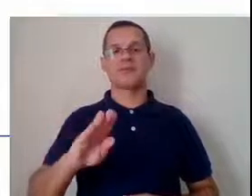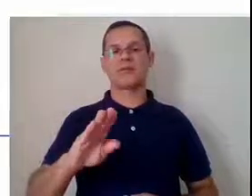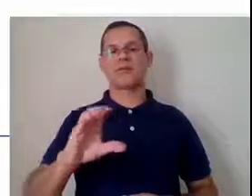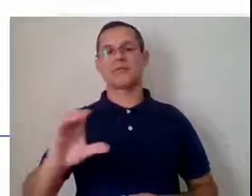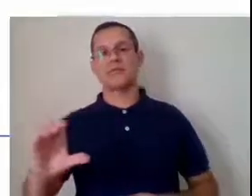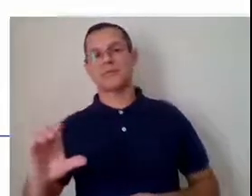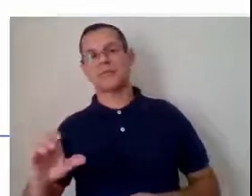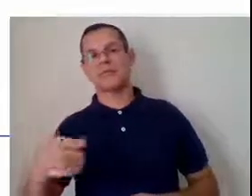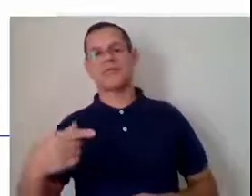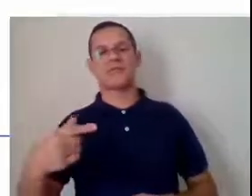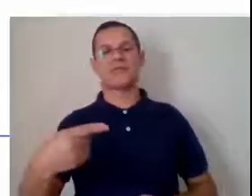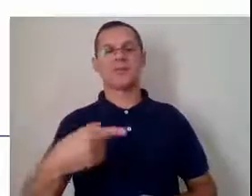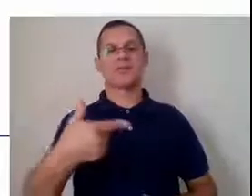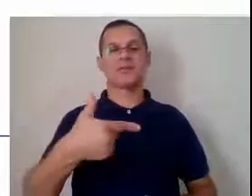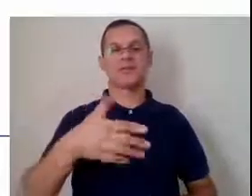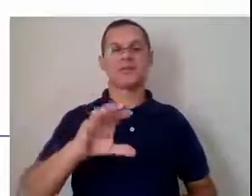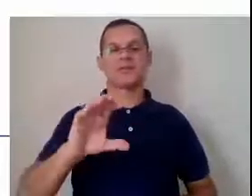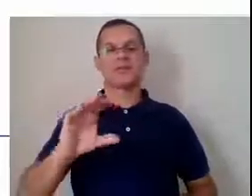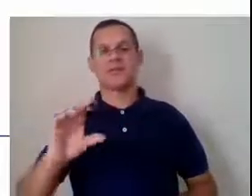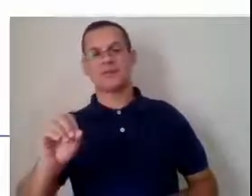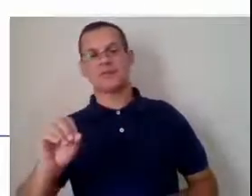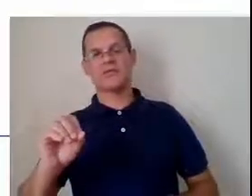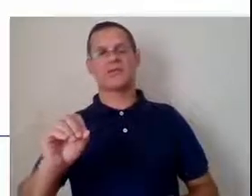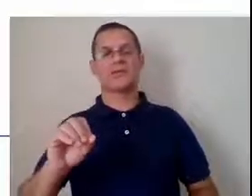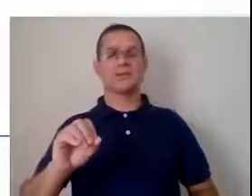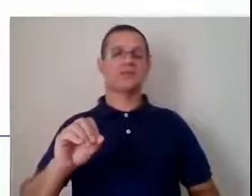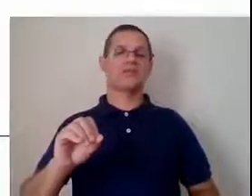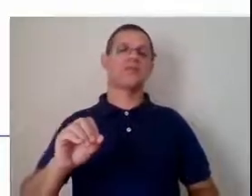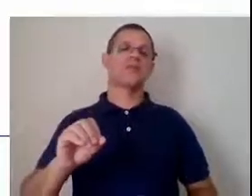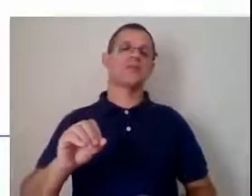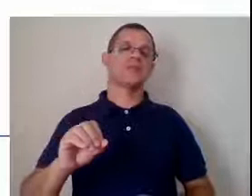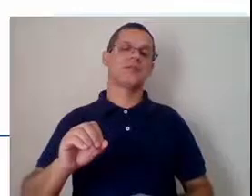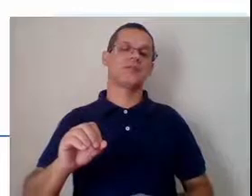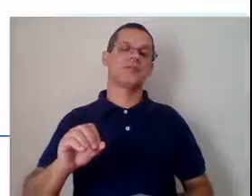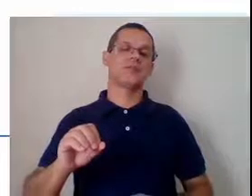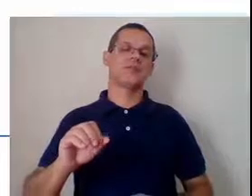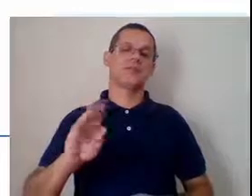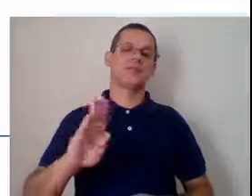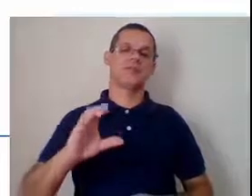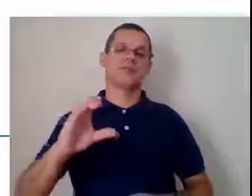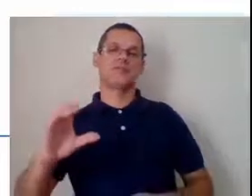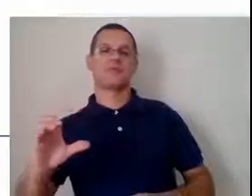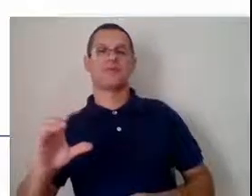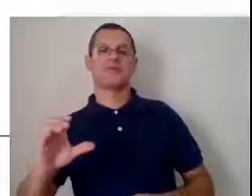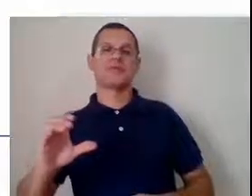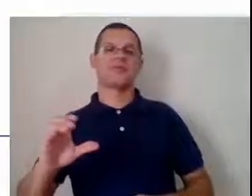C, menos os 20 de B e C,